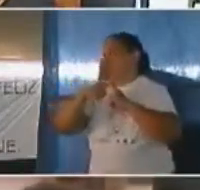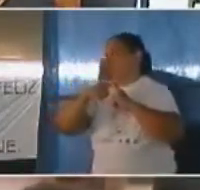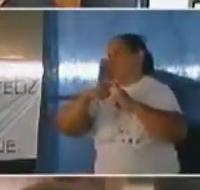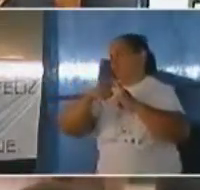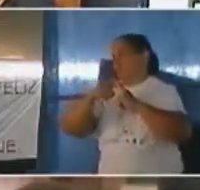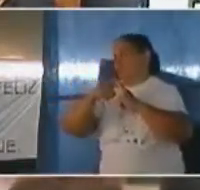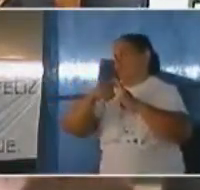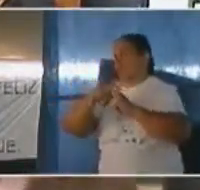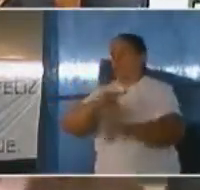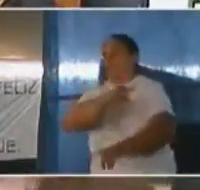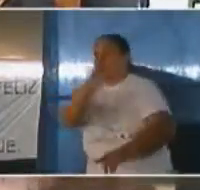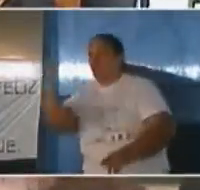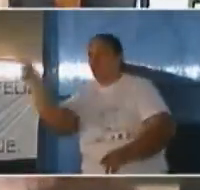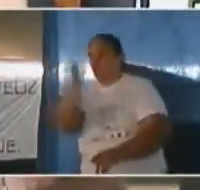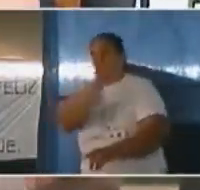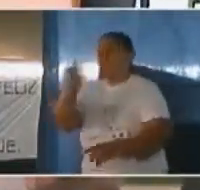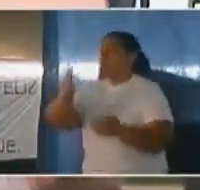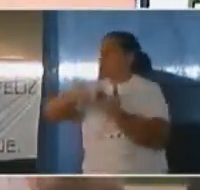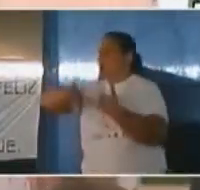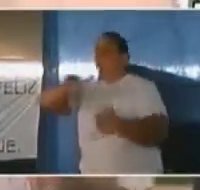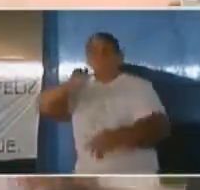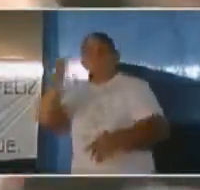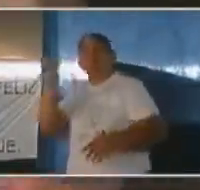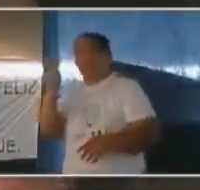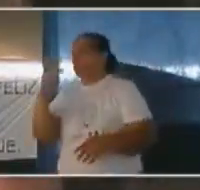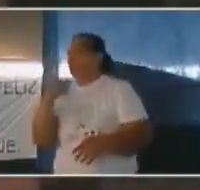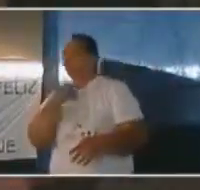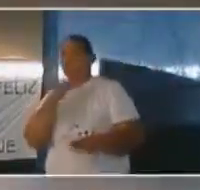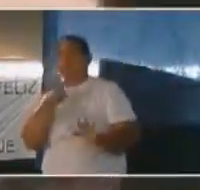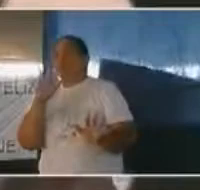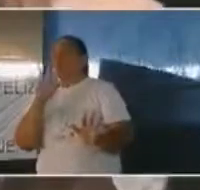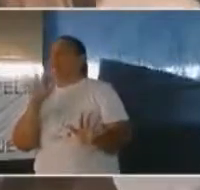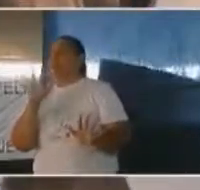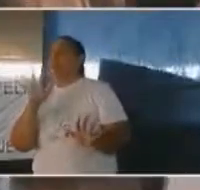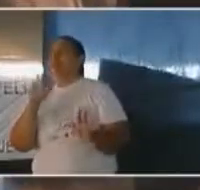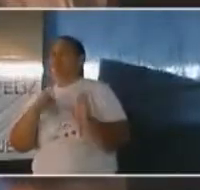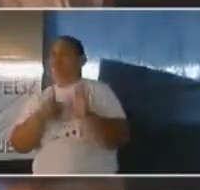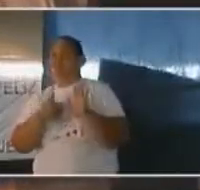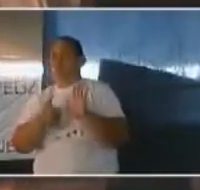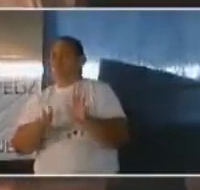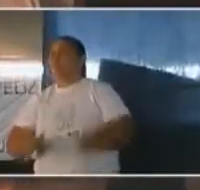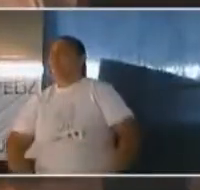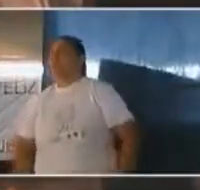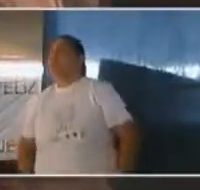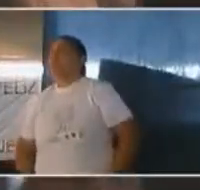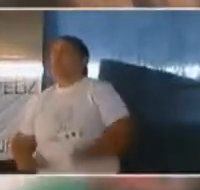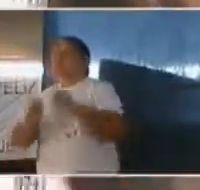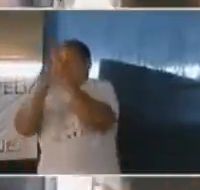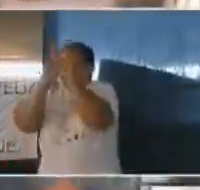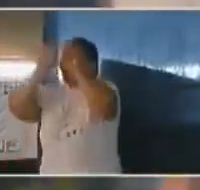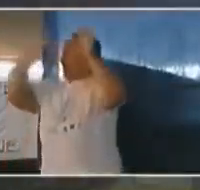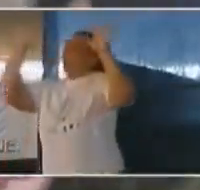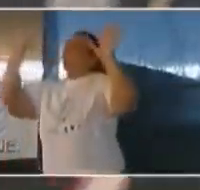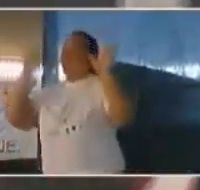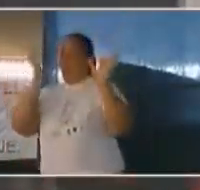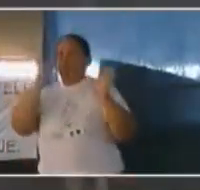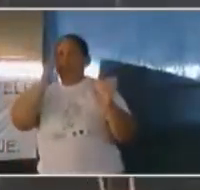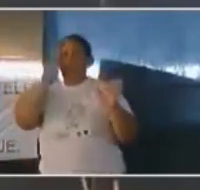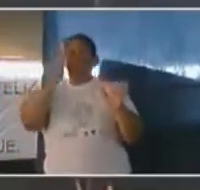esclarecer. Tá? Muito obrigado, pastora Romy. Acho que ficou bem claro, bem tranquilo